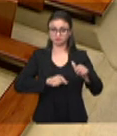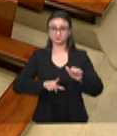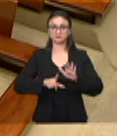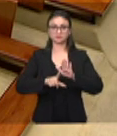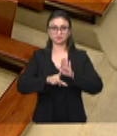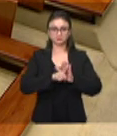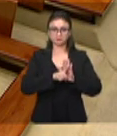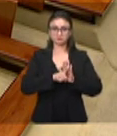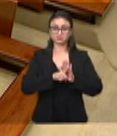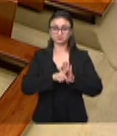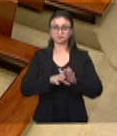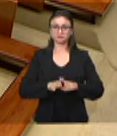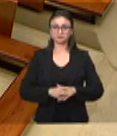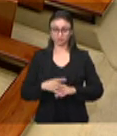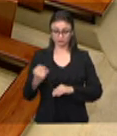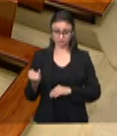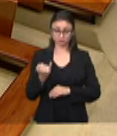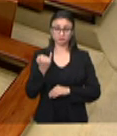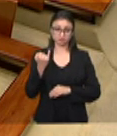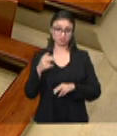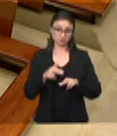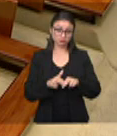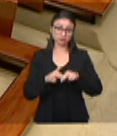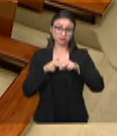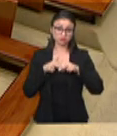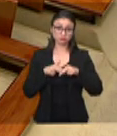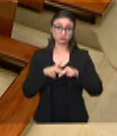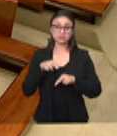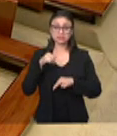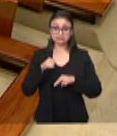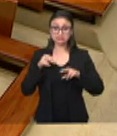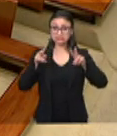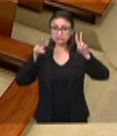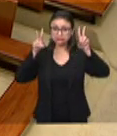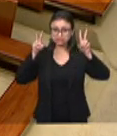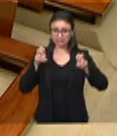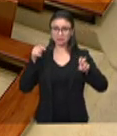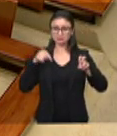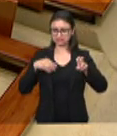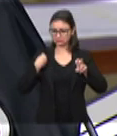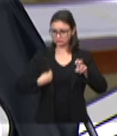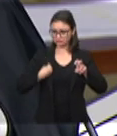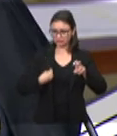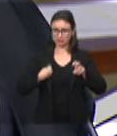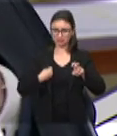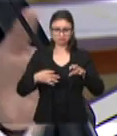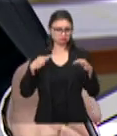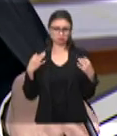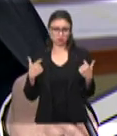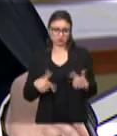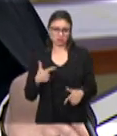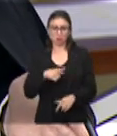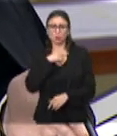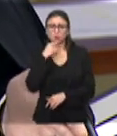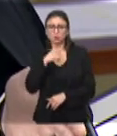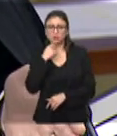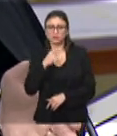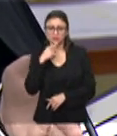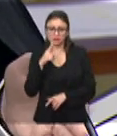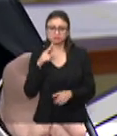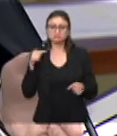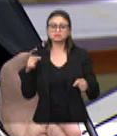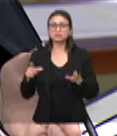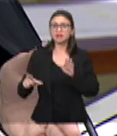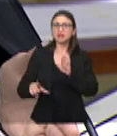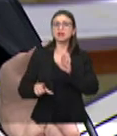superveniente. E, portanto, se este tema se apresentar, não há dúvida alguma que, a partir da lei